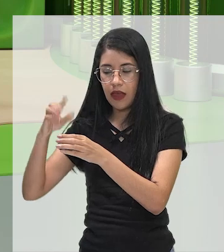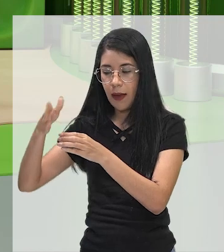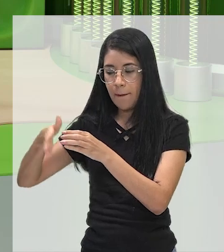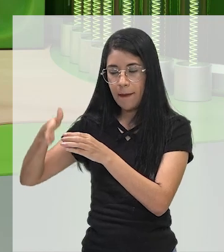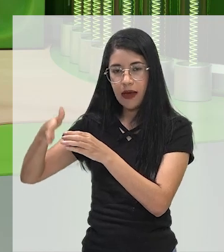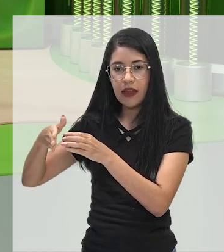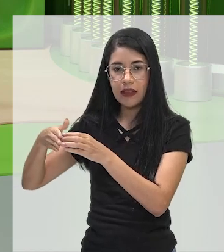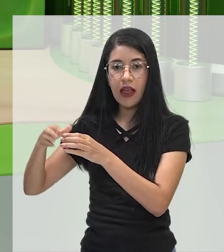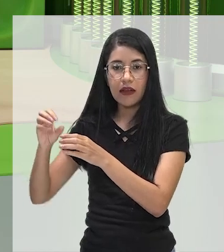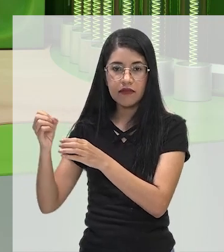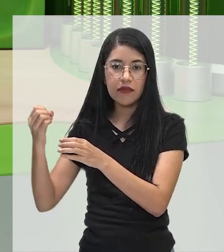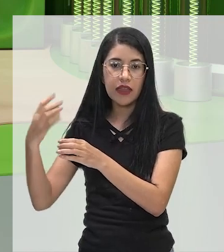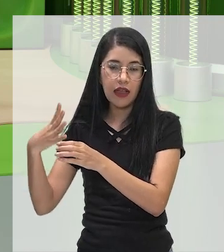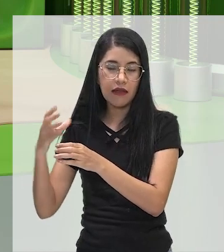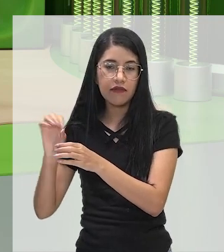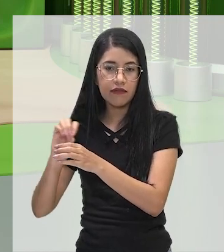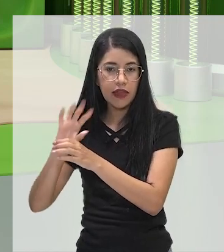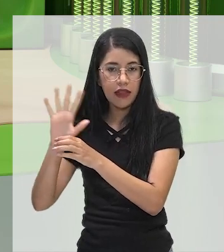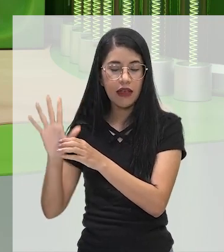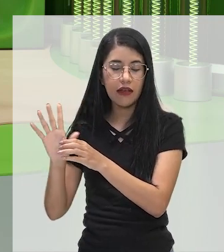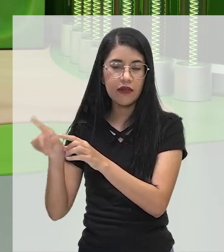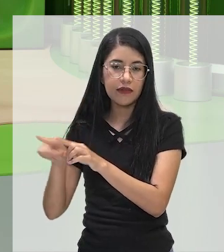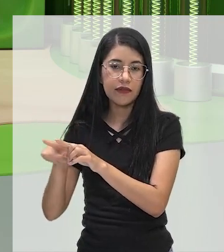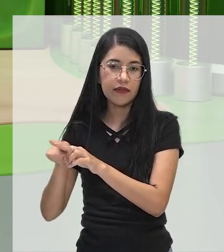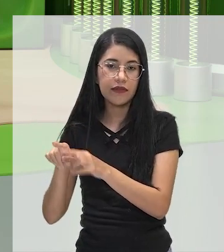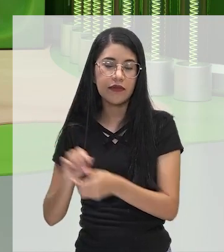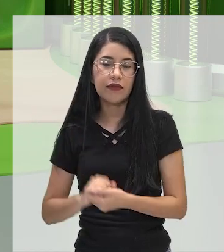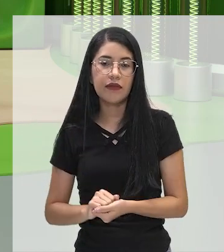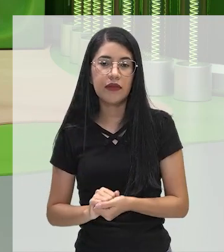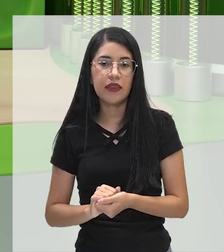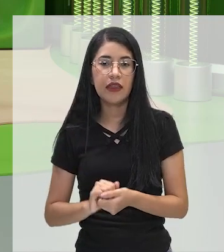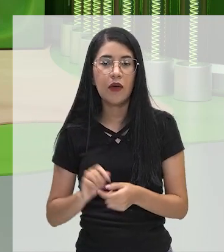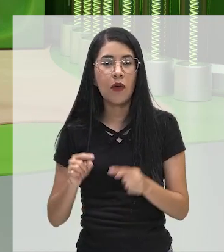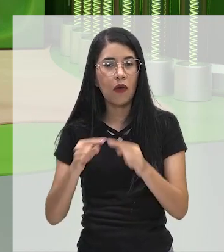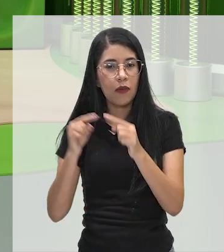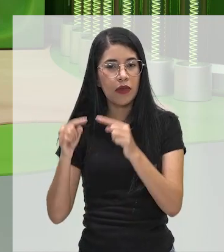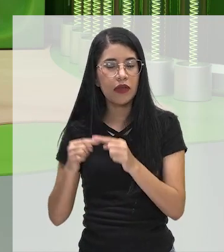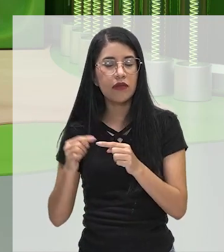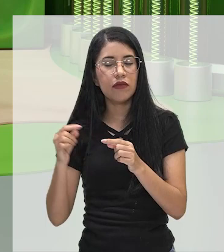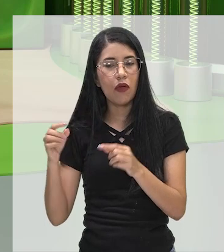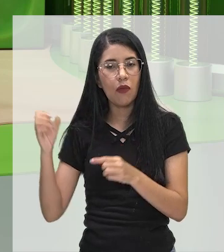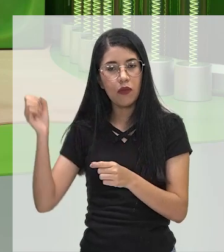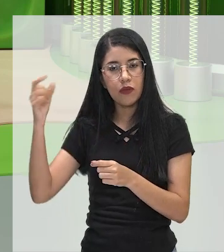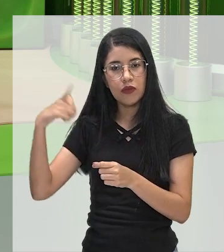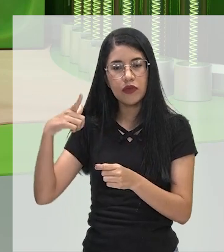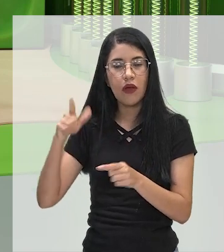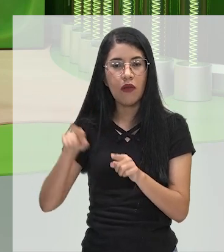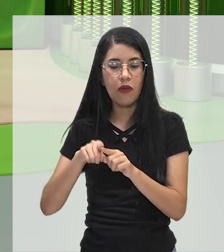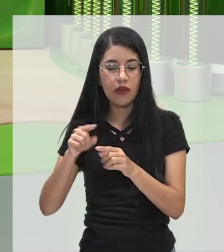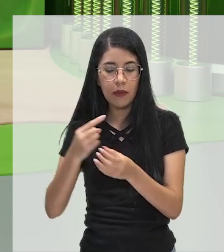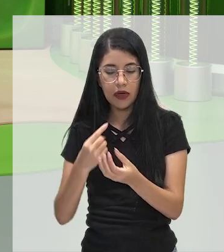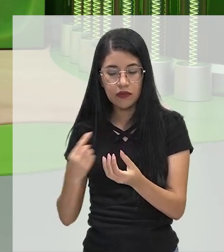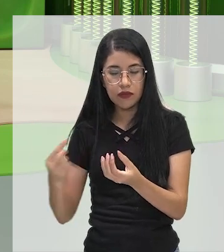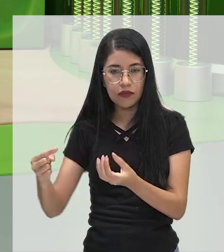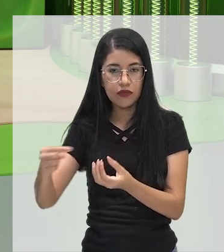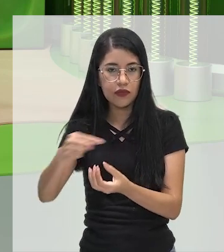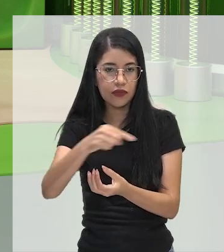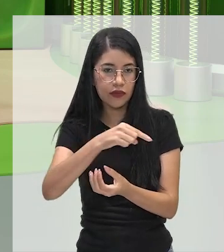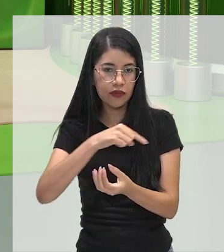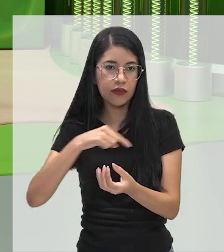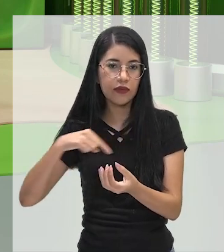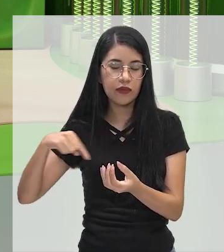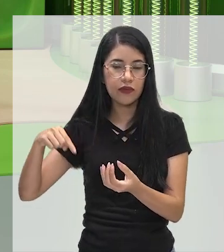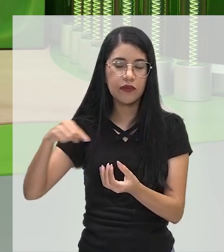aqui. Então assim a gente pode observar um pouco mais das fases da Lua, de acordo com os raios solares e o movimento que a Lua vai fazer